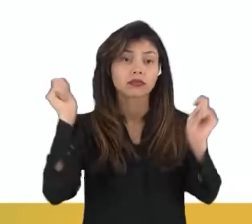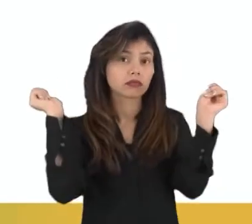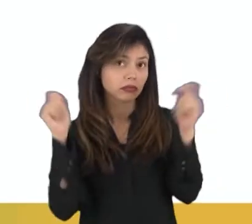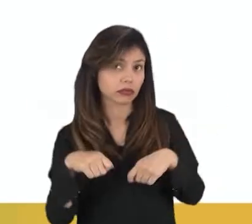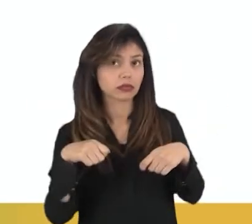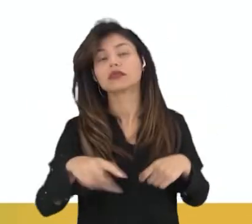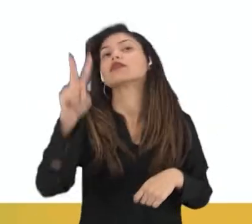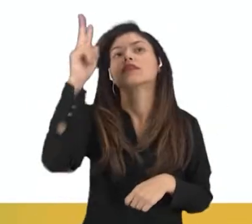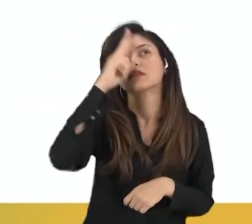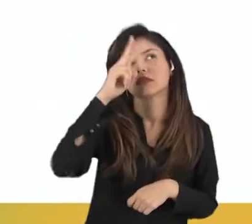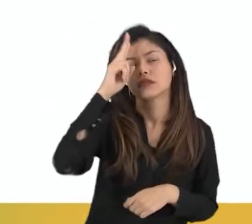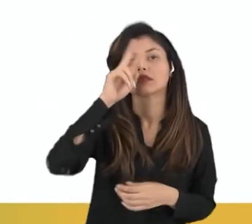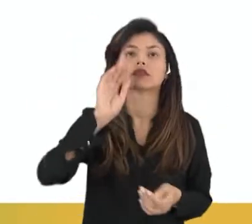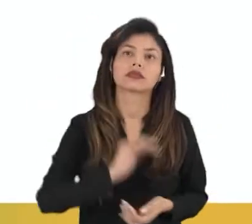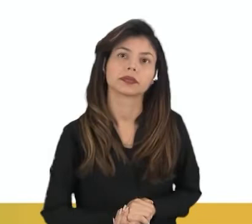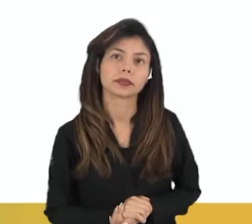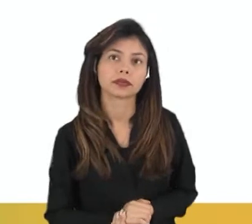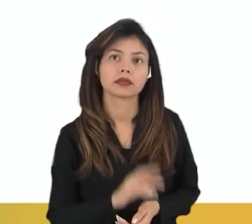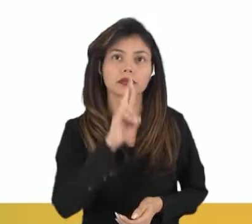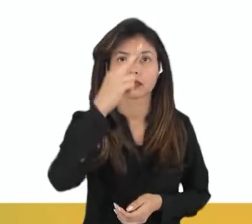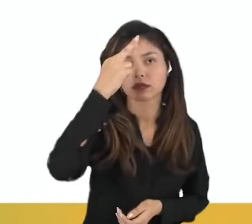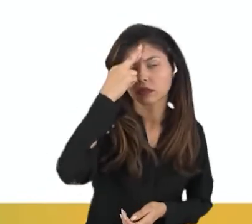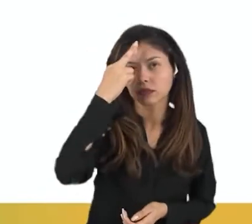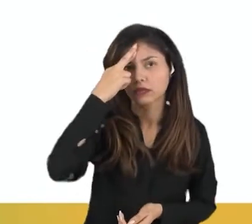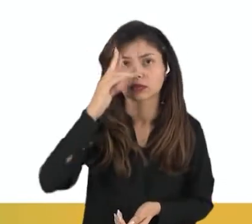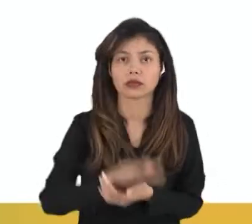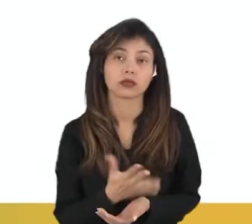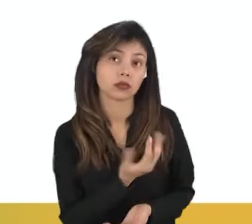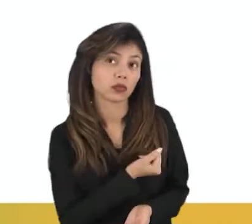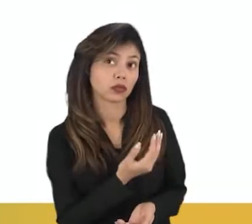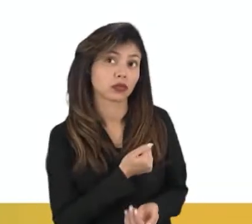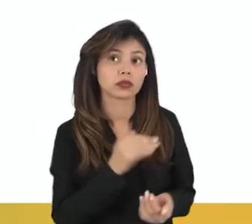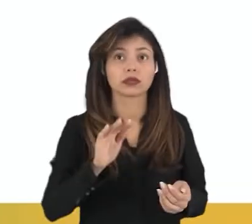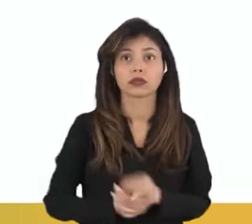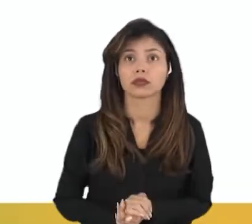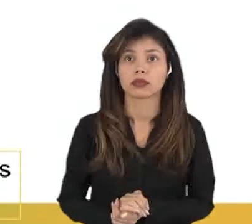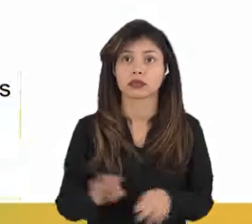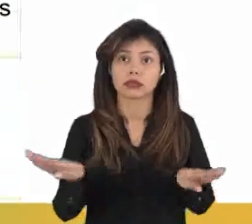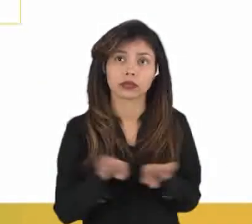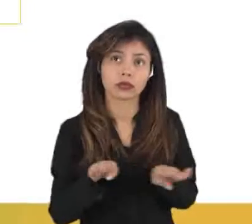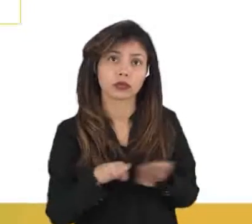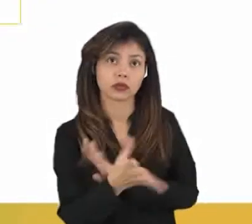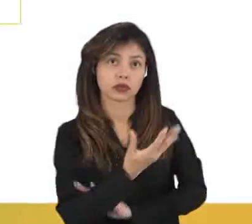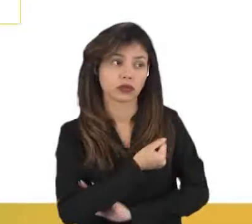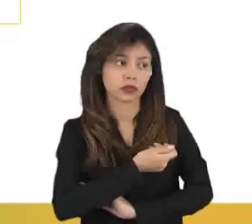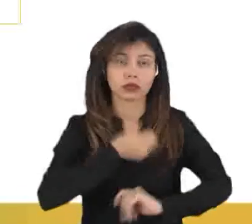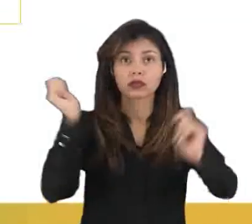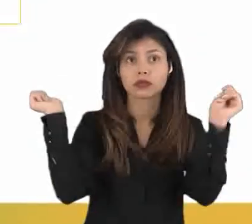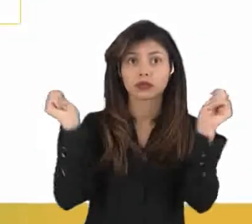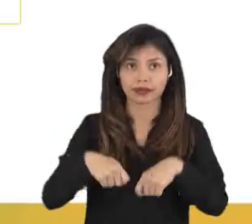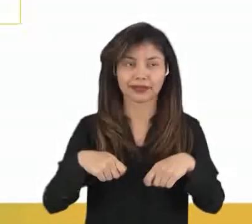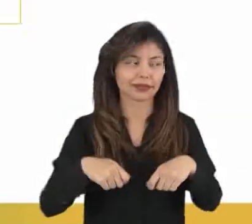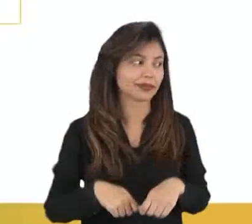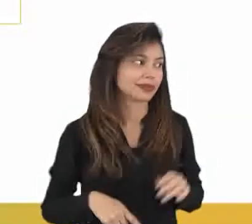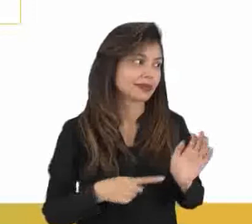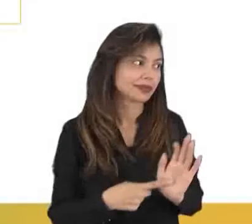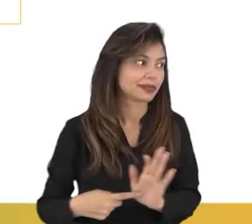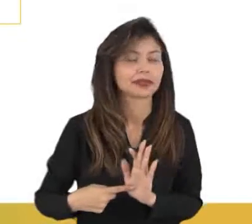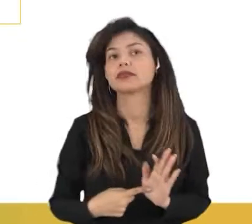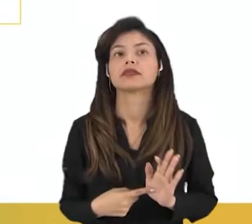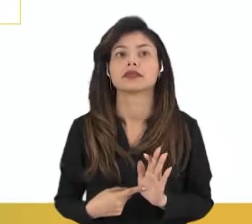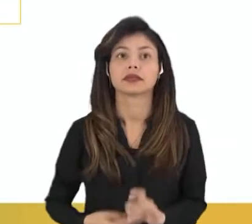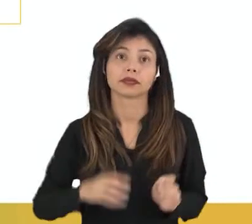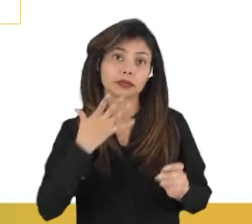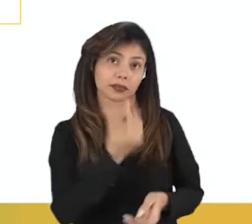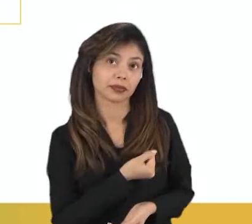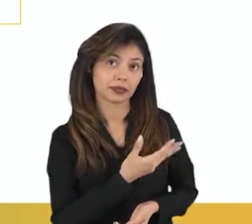né, lembrando aí, é igual à razão entre o número de casos favoráveis e o número de casos possíveis. Então, vimos aí que o número